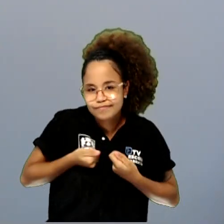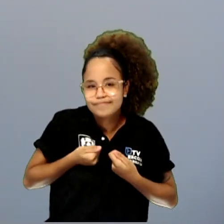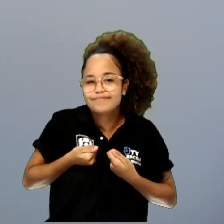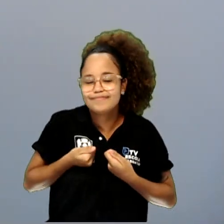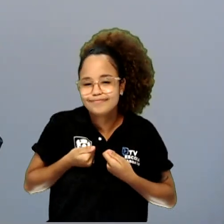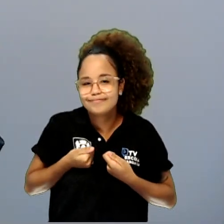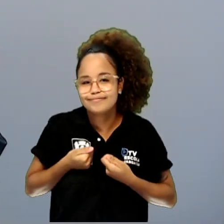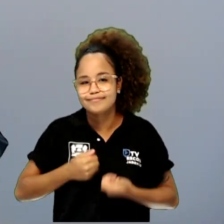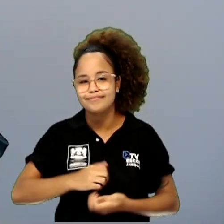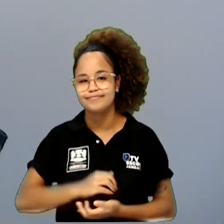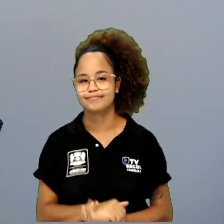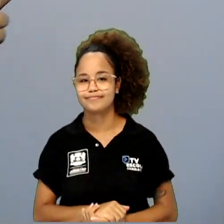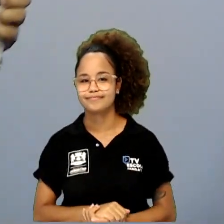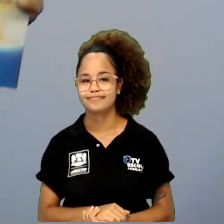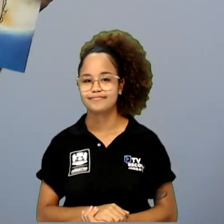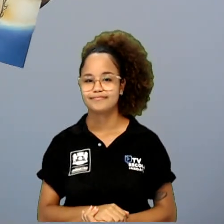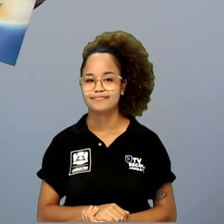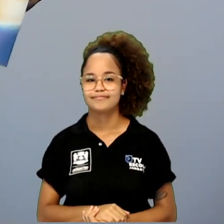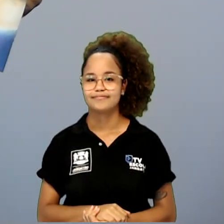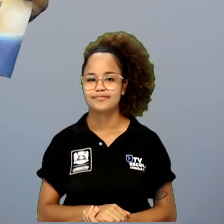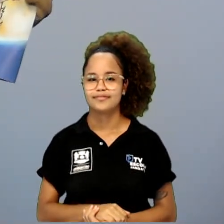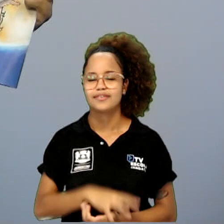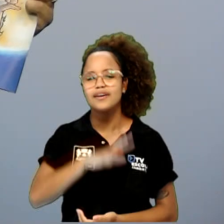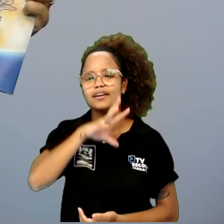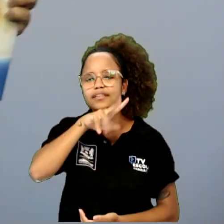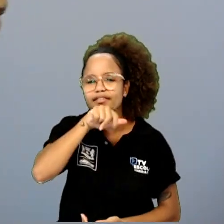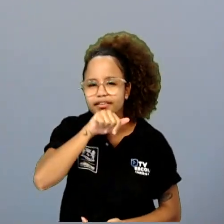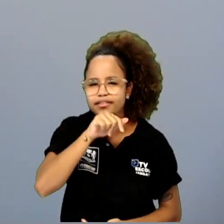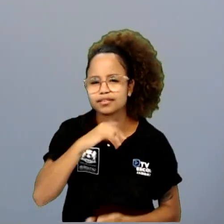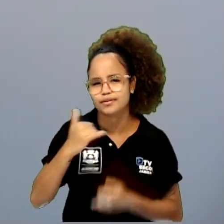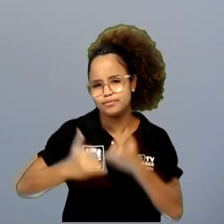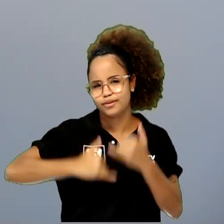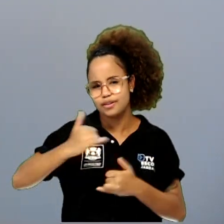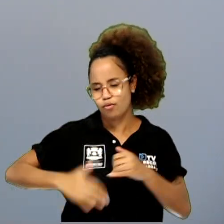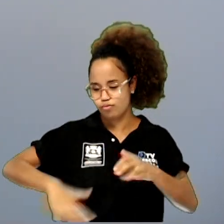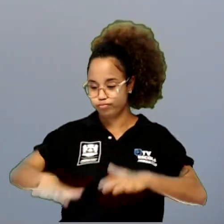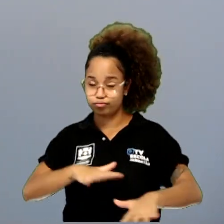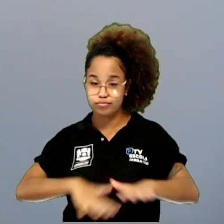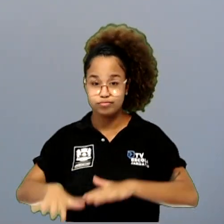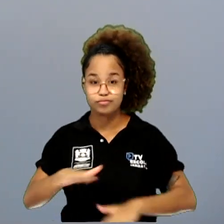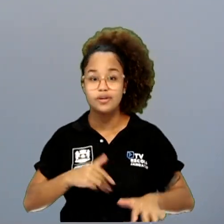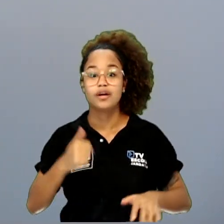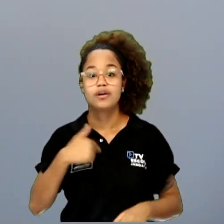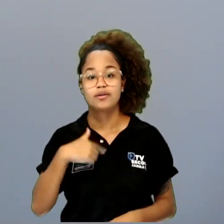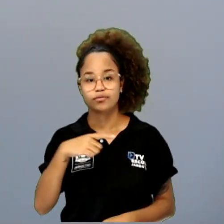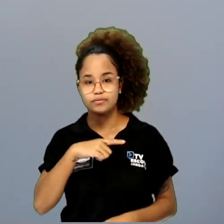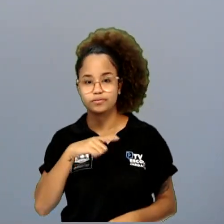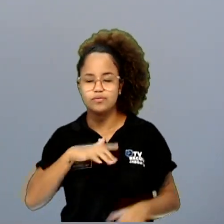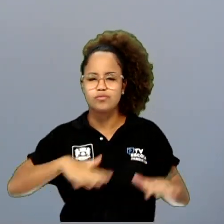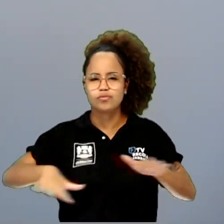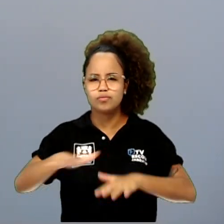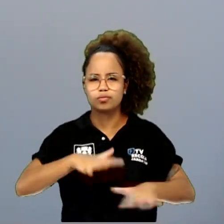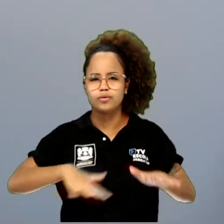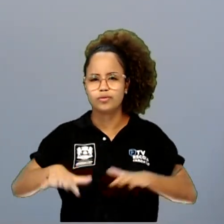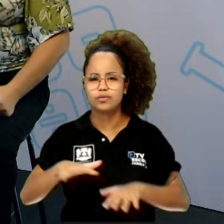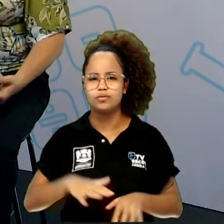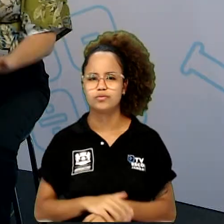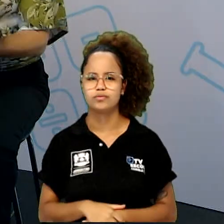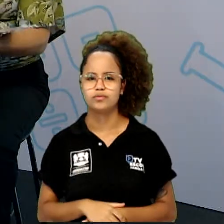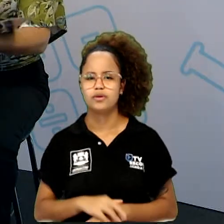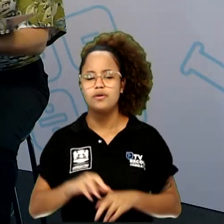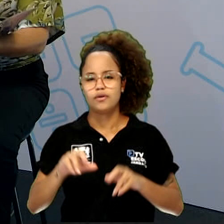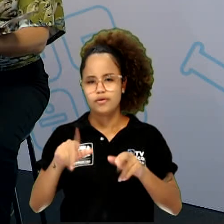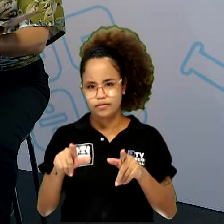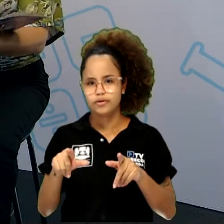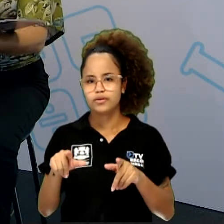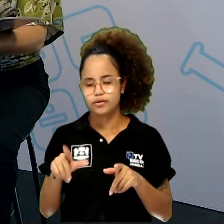tem as crianças aqui brincando, o jogo do dominó, né? Eu tenho o dominó com as peças são diferentes